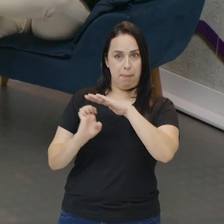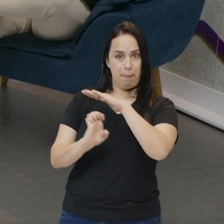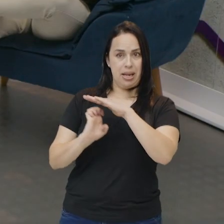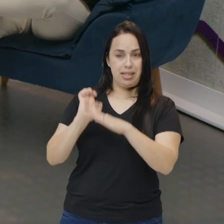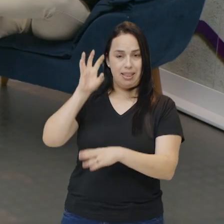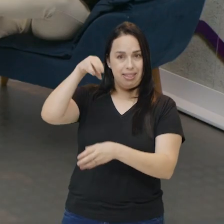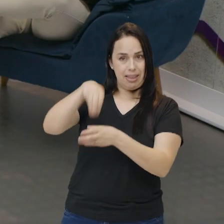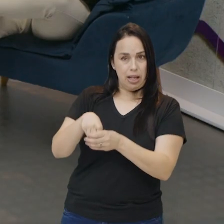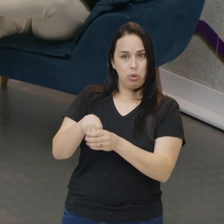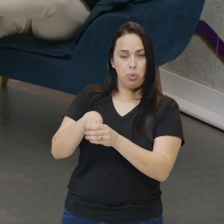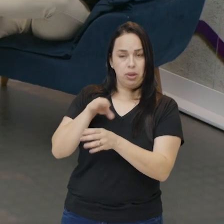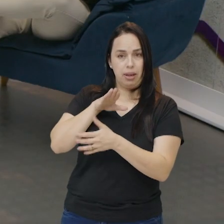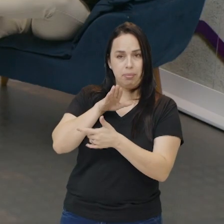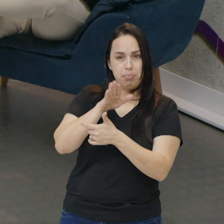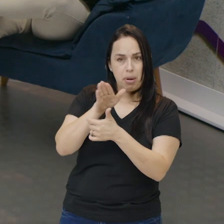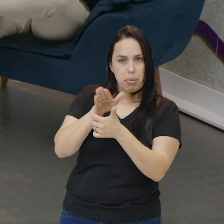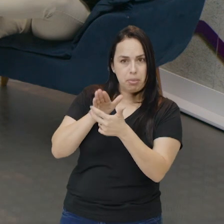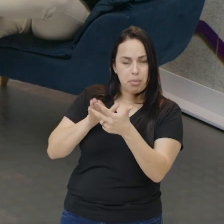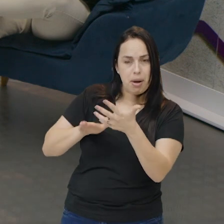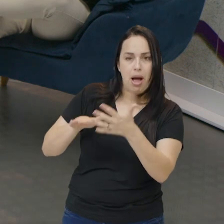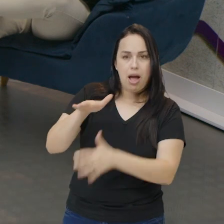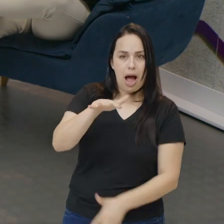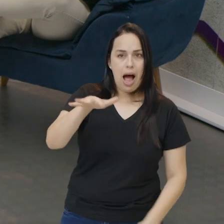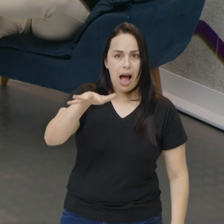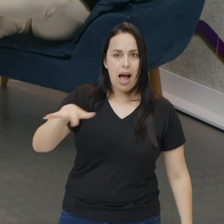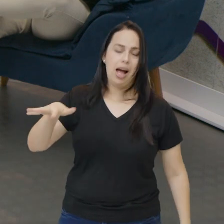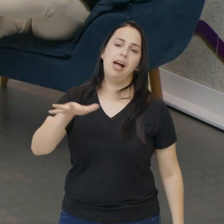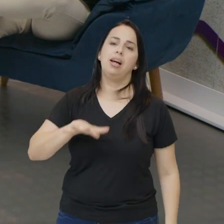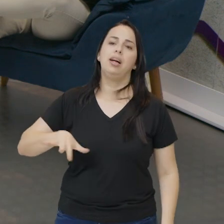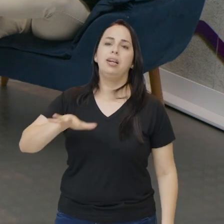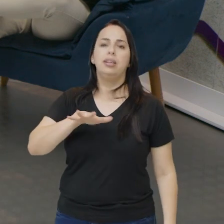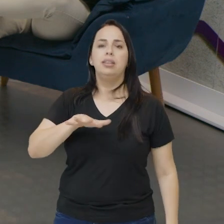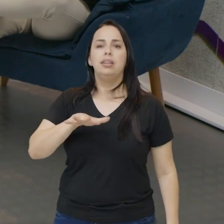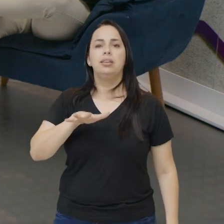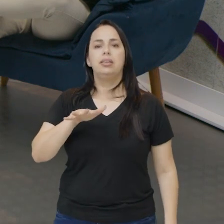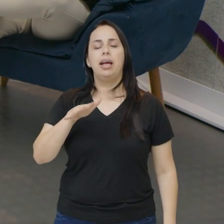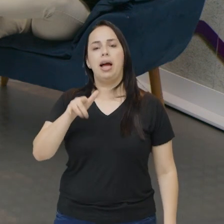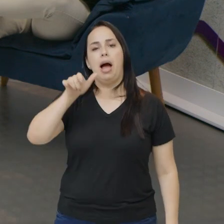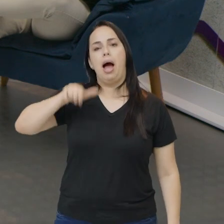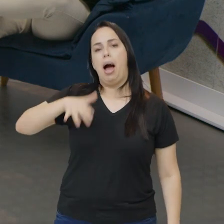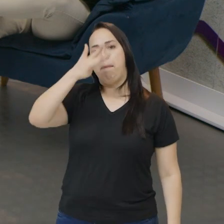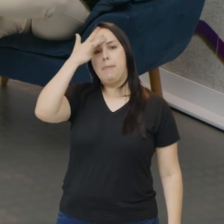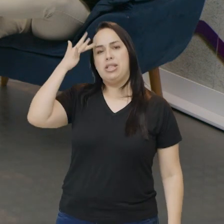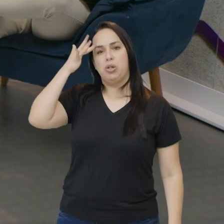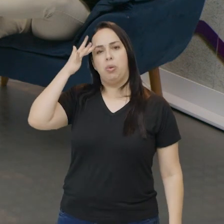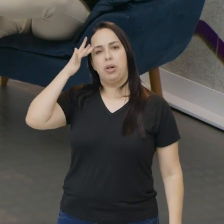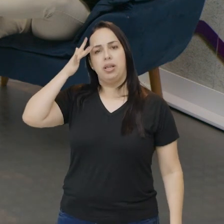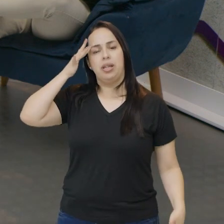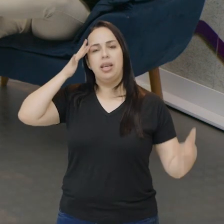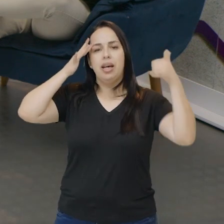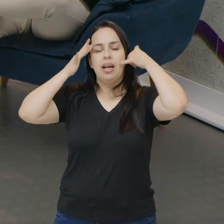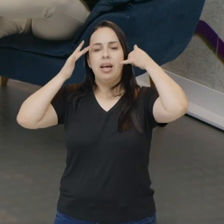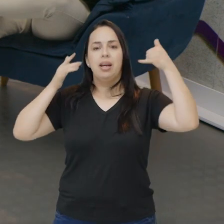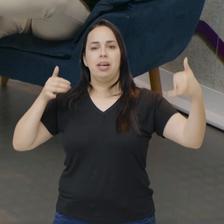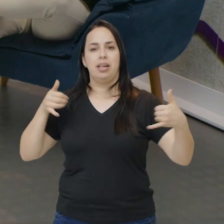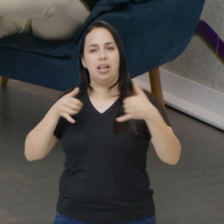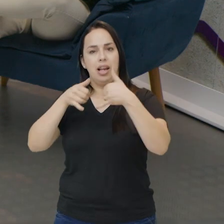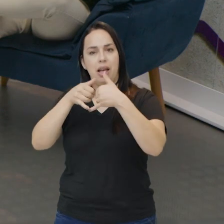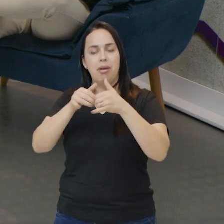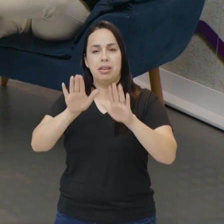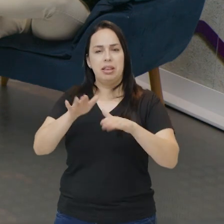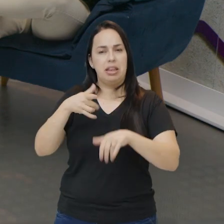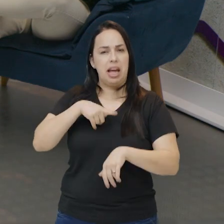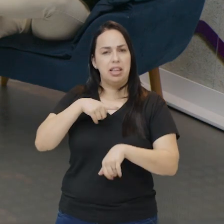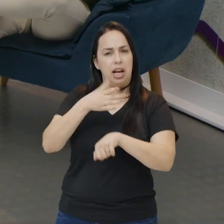né, dessas empresas, que são vários setores, né, tem tanto o que liga e o que recebe ligação. Os treinamentos para cada